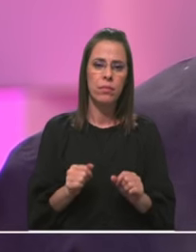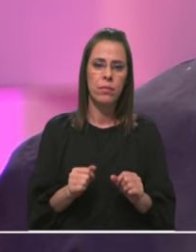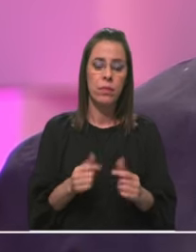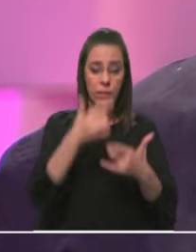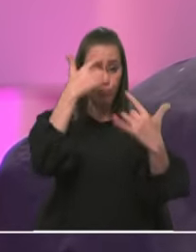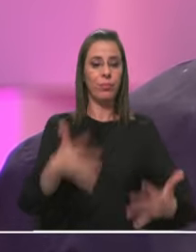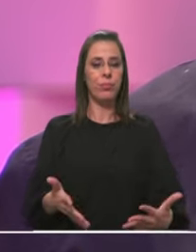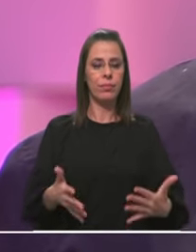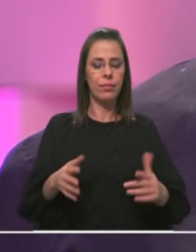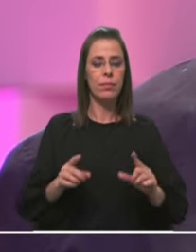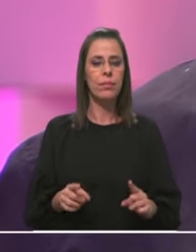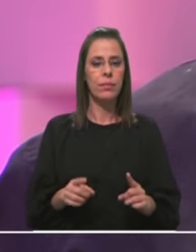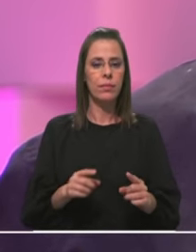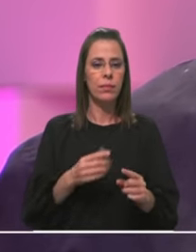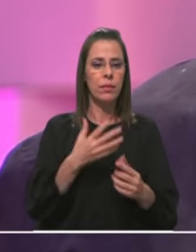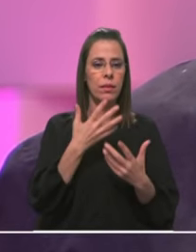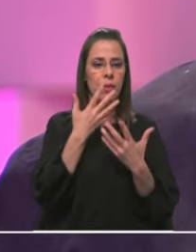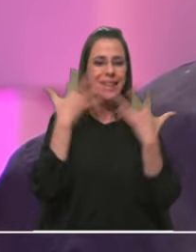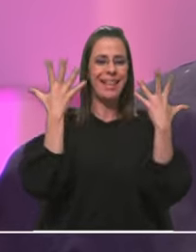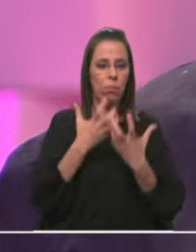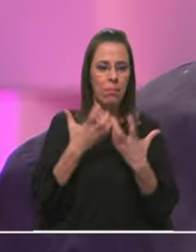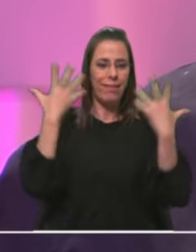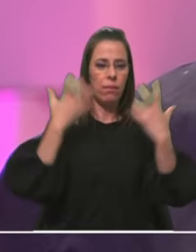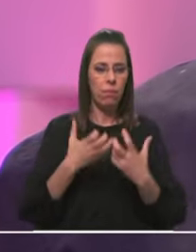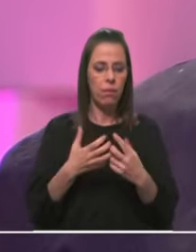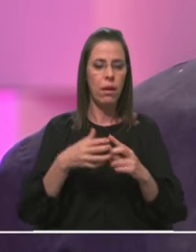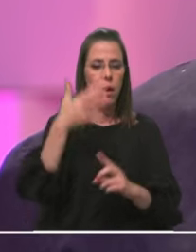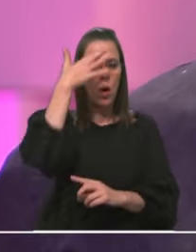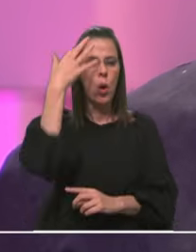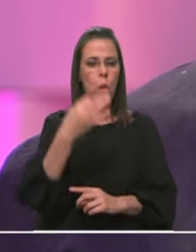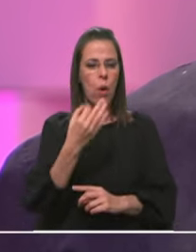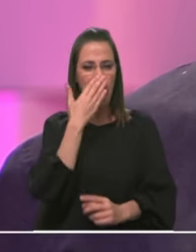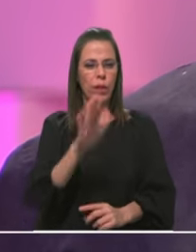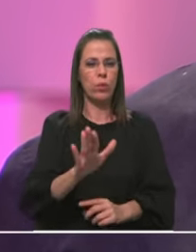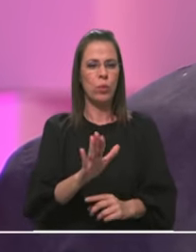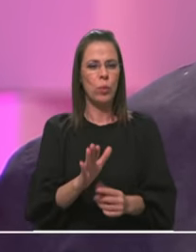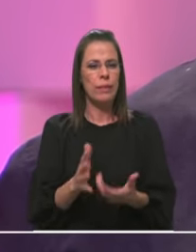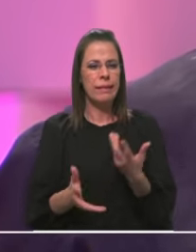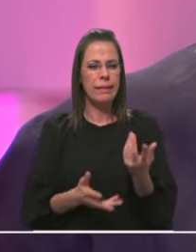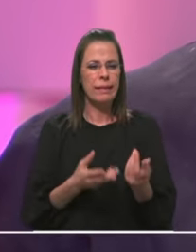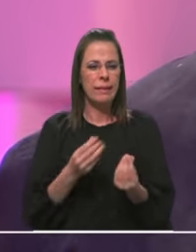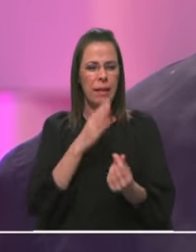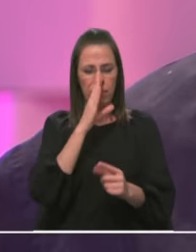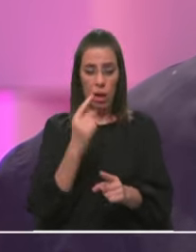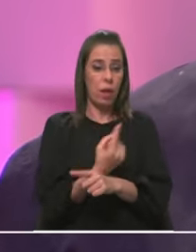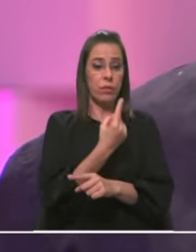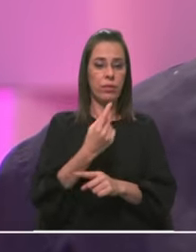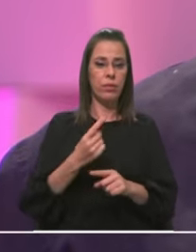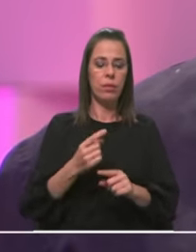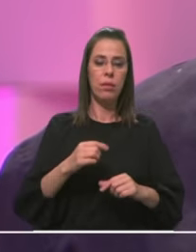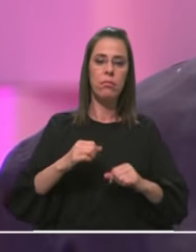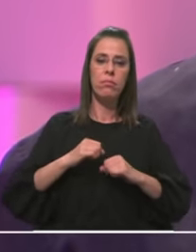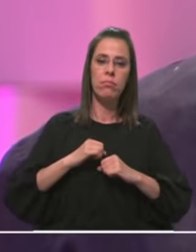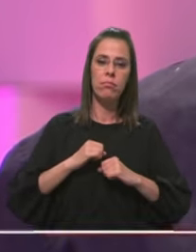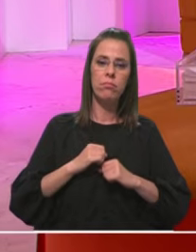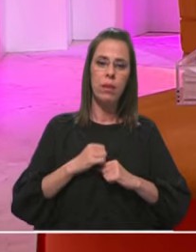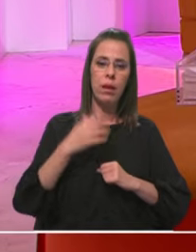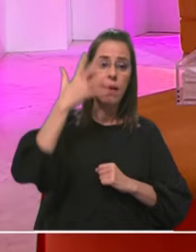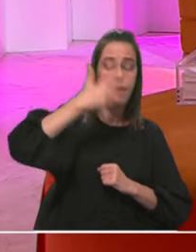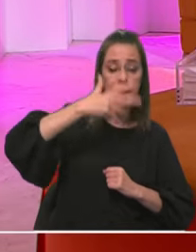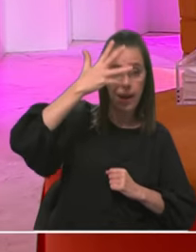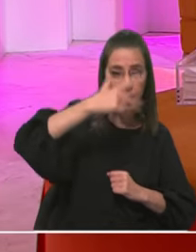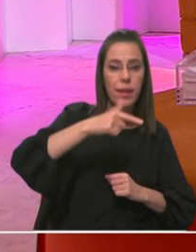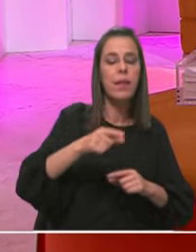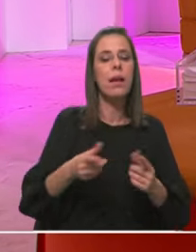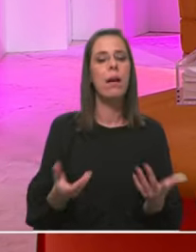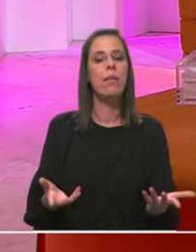imprevisíveis não é de mudanças de humor e comportamentos pouco habituais para aquilo que é o nosso dia a dia não